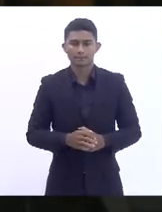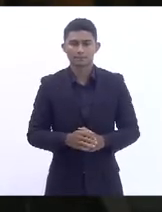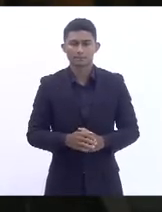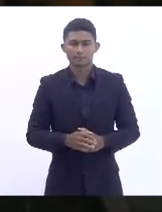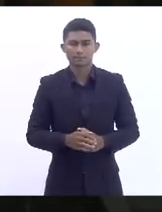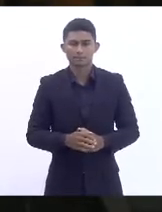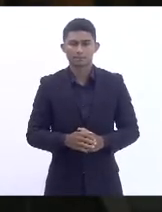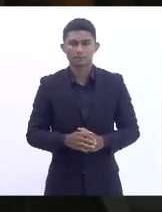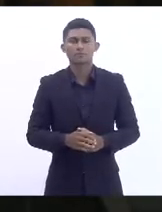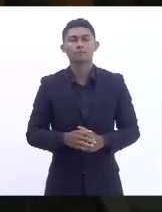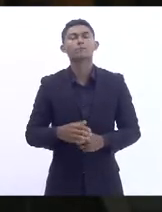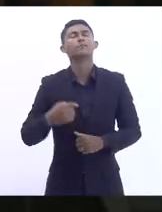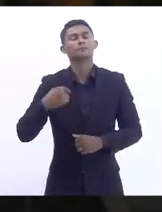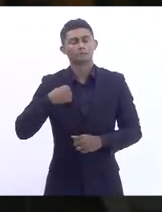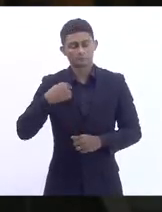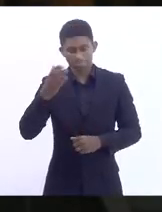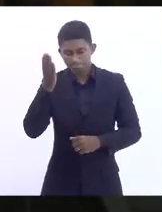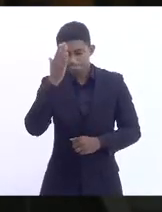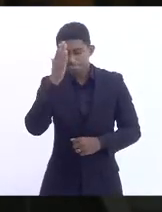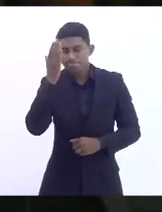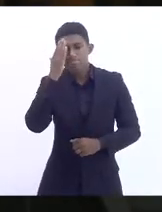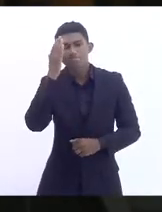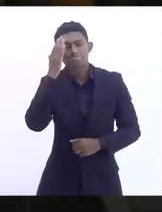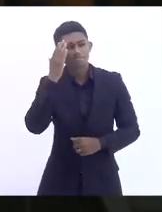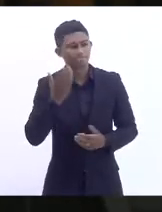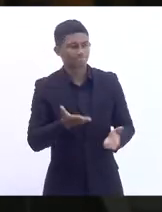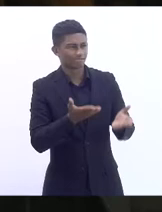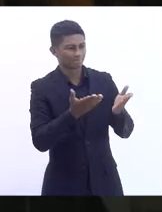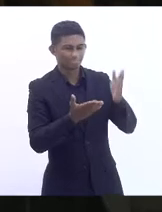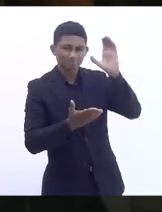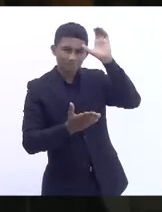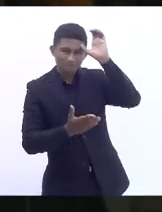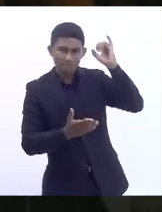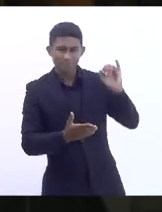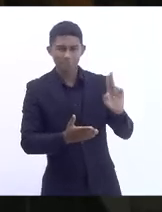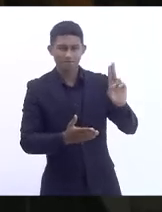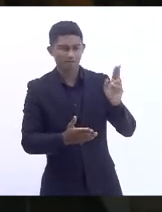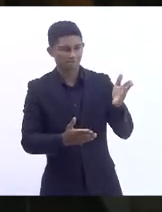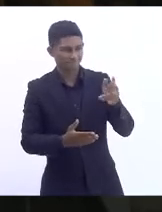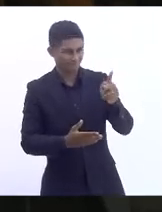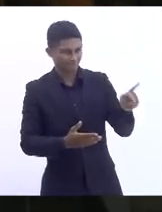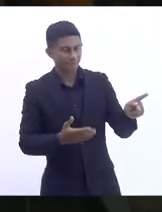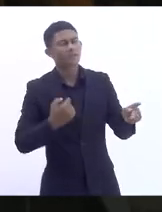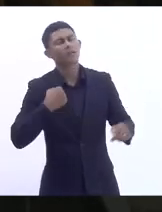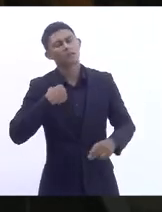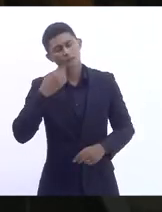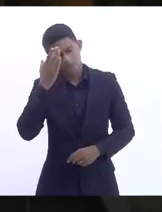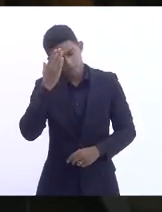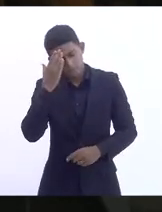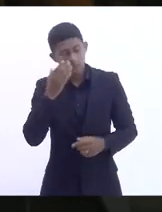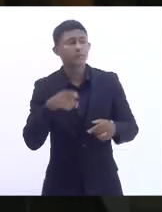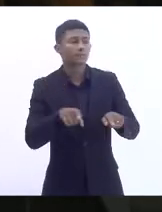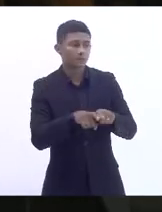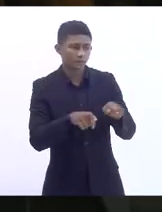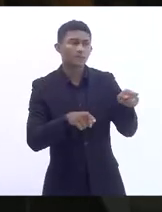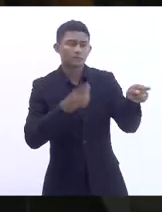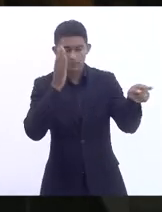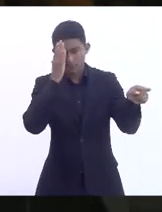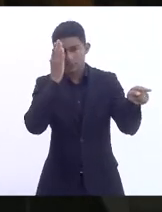Eu sei, deputada Tia Ju, nossa presidente do expediente inicial, e a senhora também